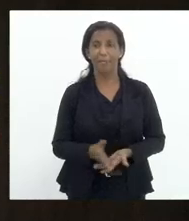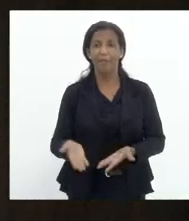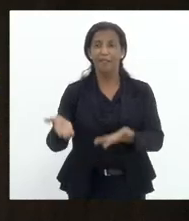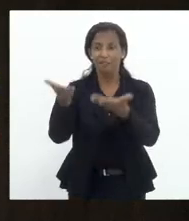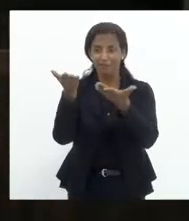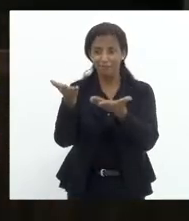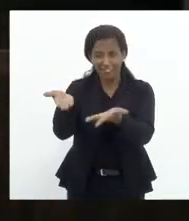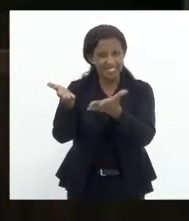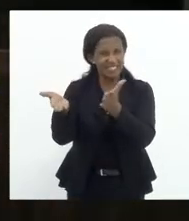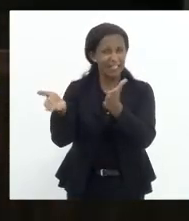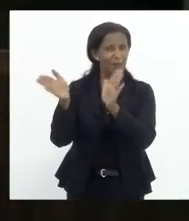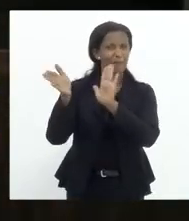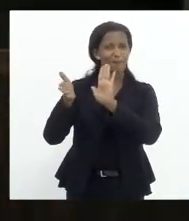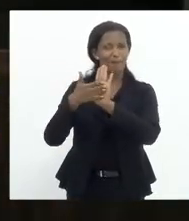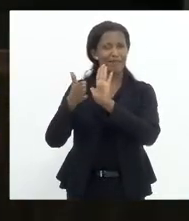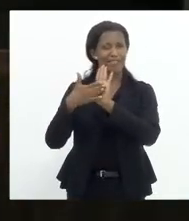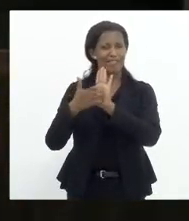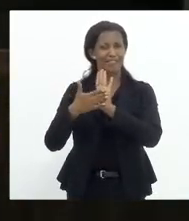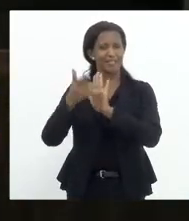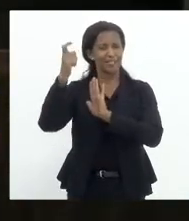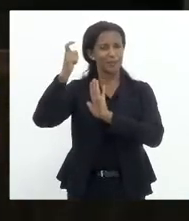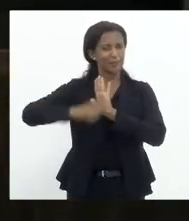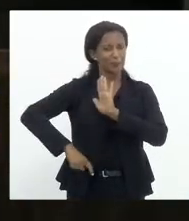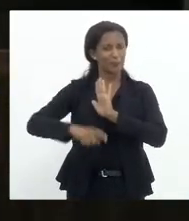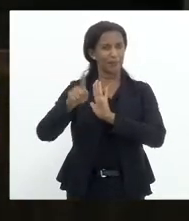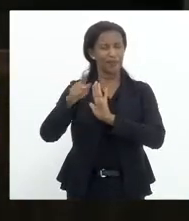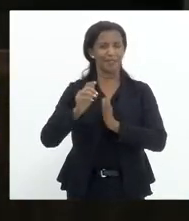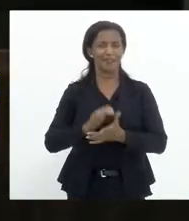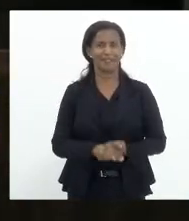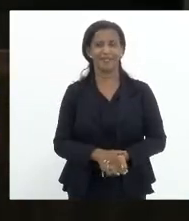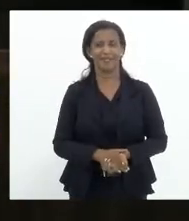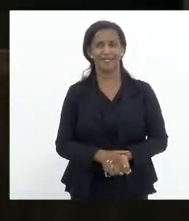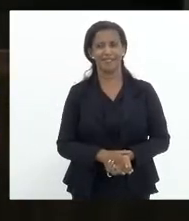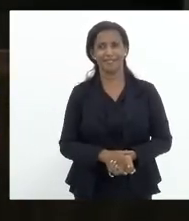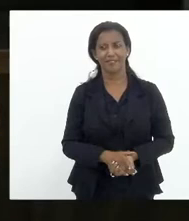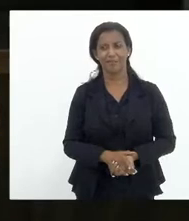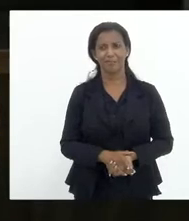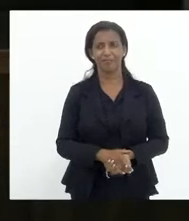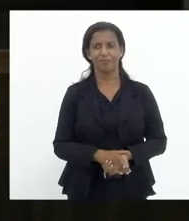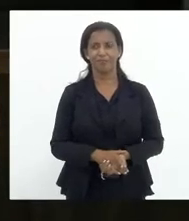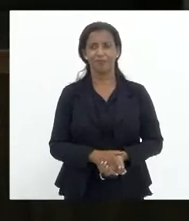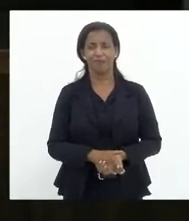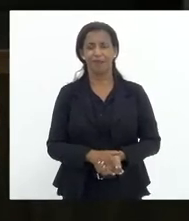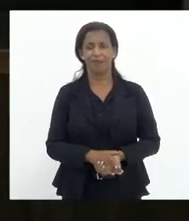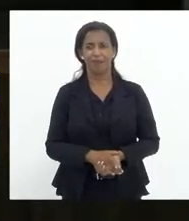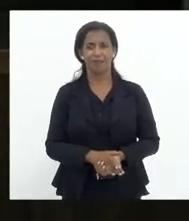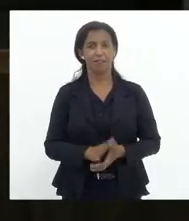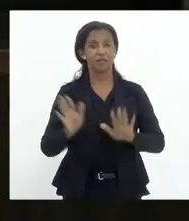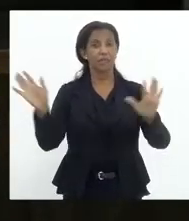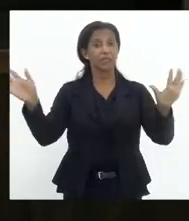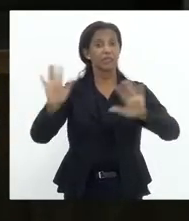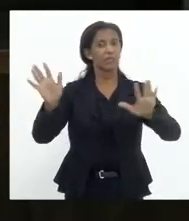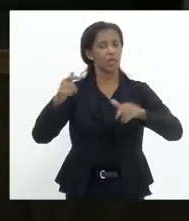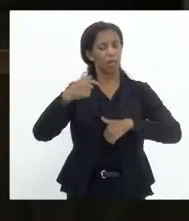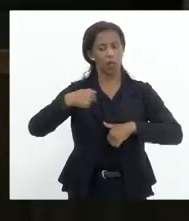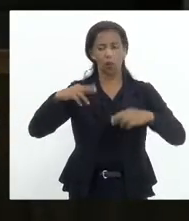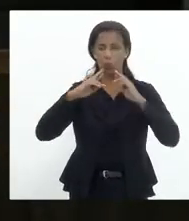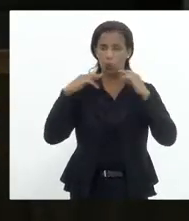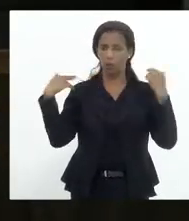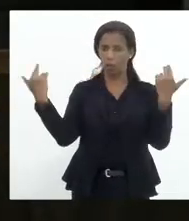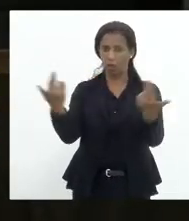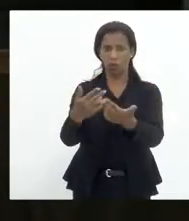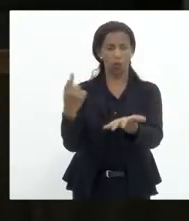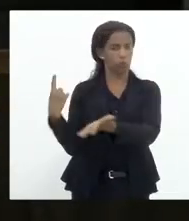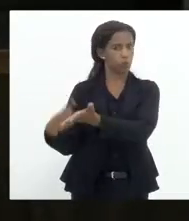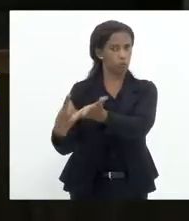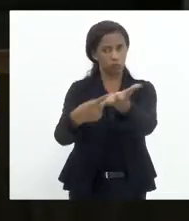excelência é o parecerista é o relator do projeto mas no momento a sua evolução autorização não isso aqui é com autorização do plenário isso aqui é